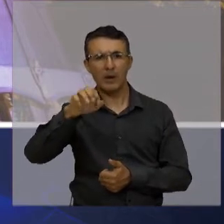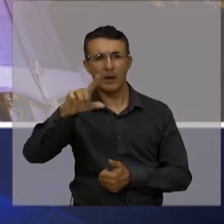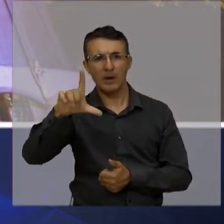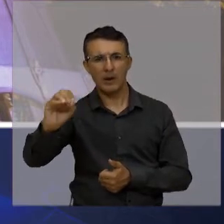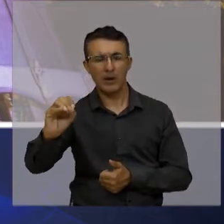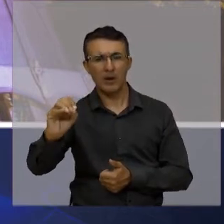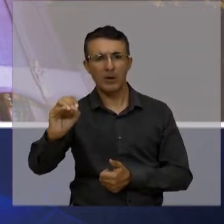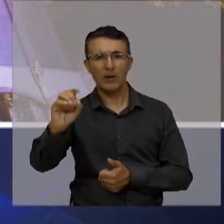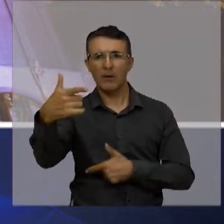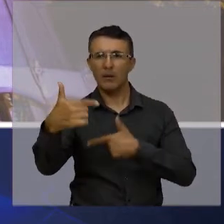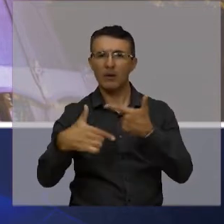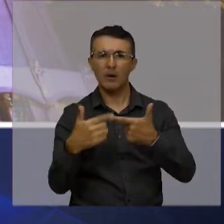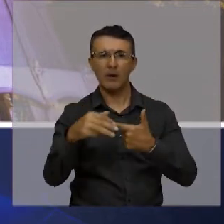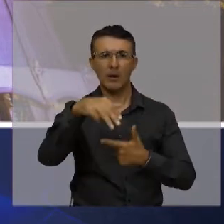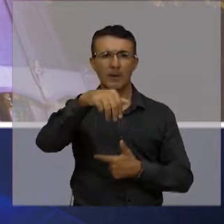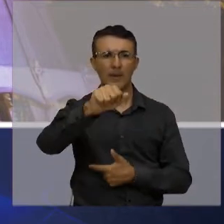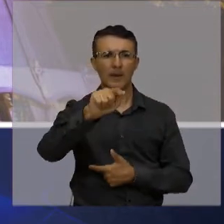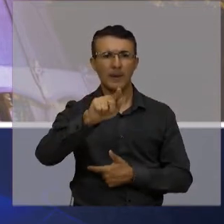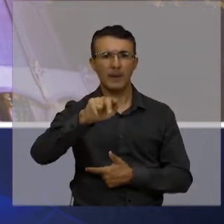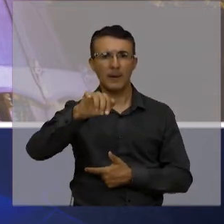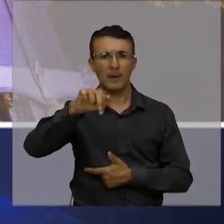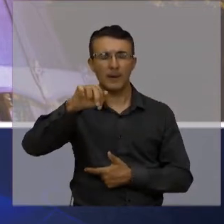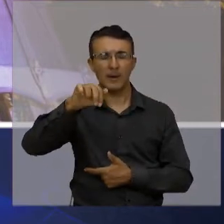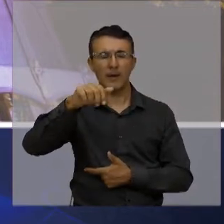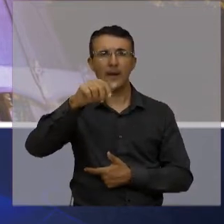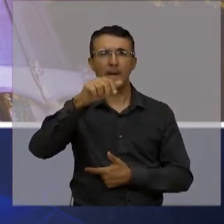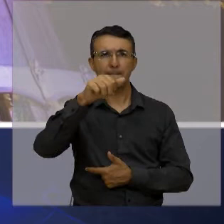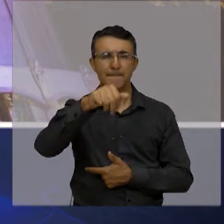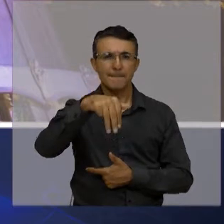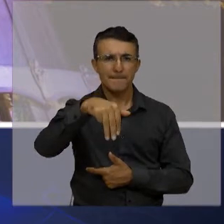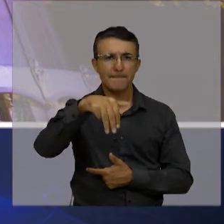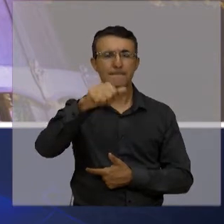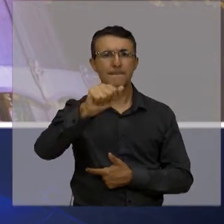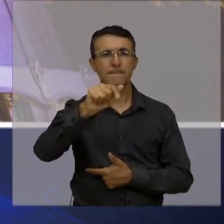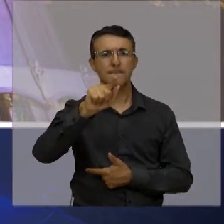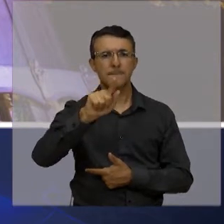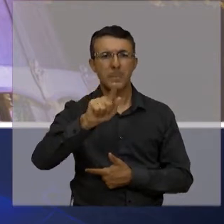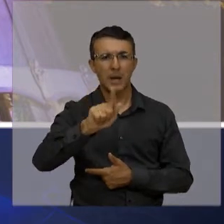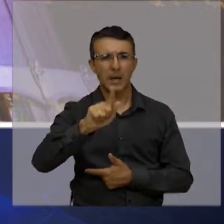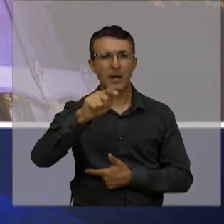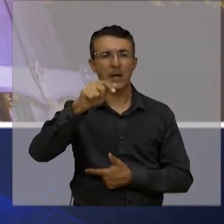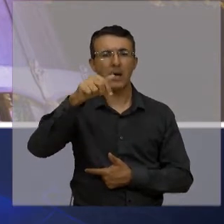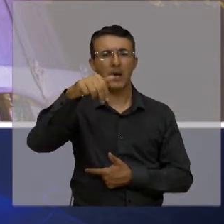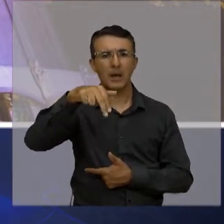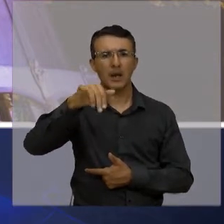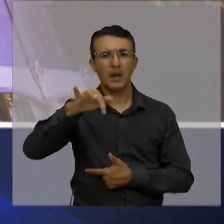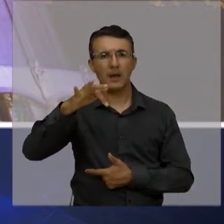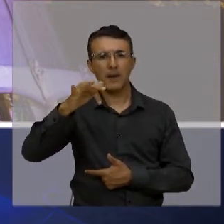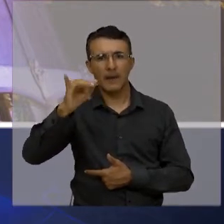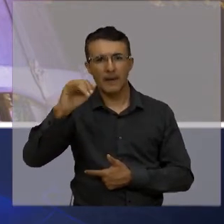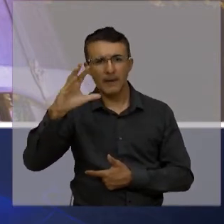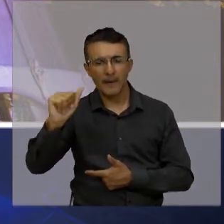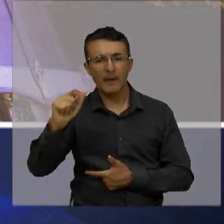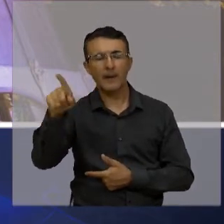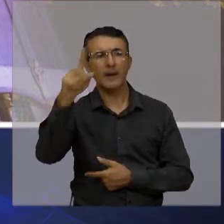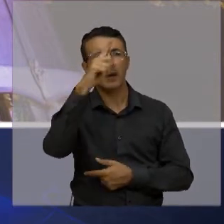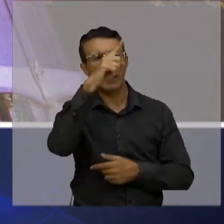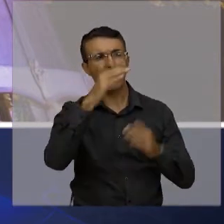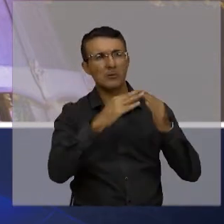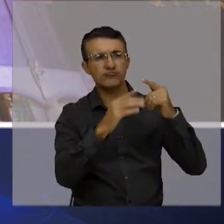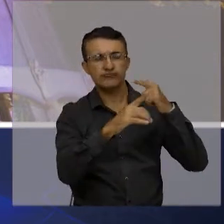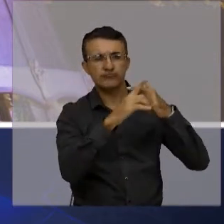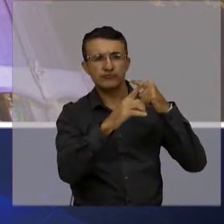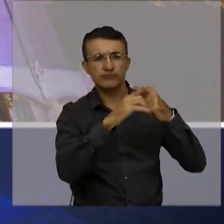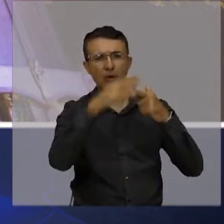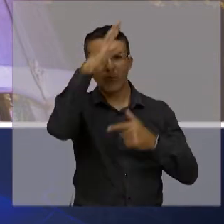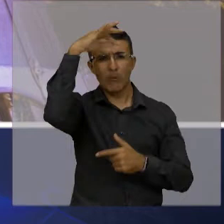no Magnífica. Ele esteve lá na Paróquia Espírito Santo durante muito tempo com a gente. E estava, junto com o